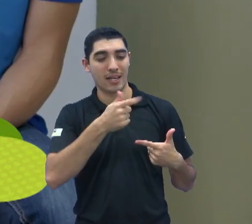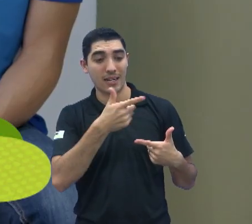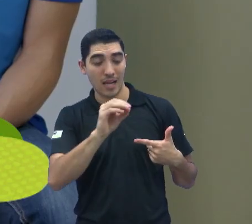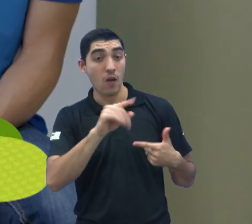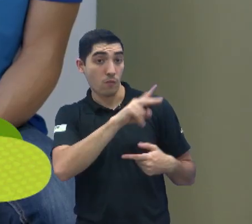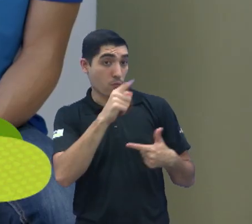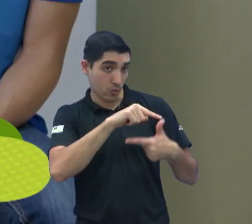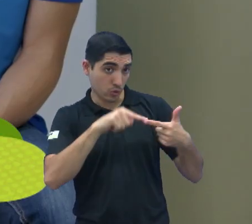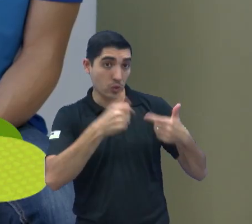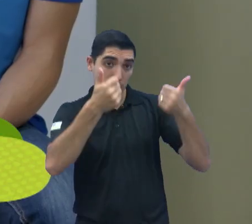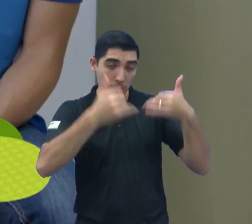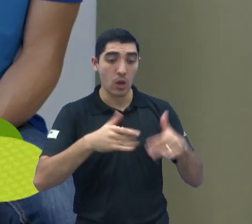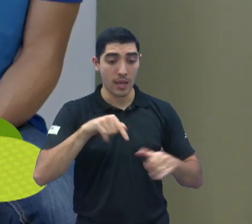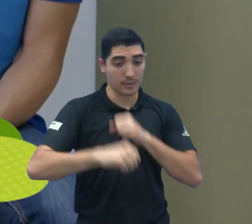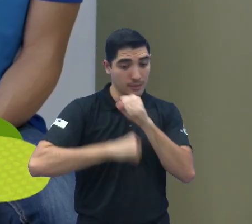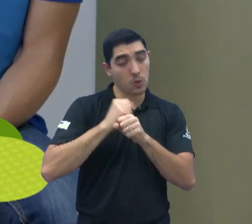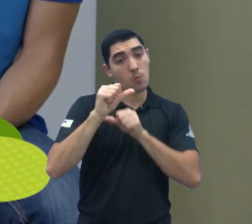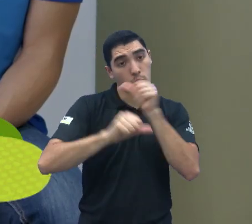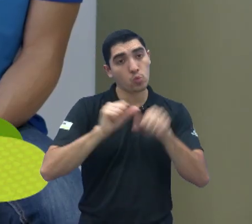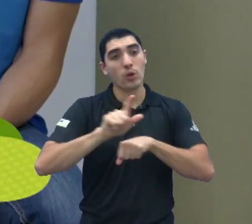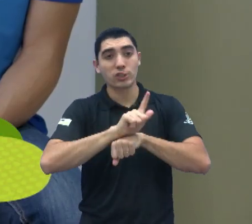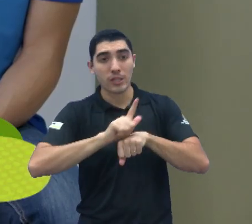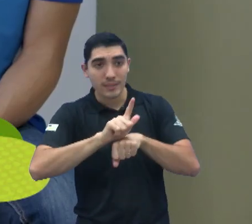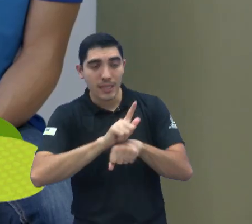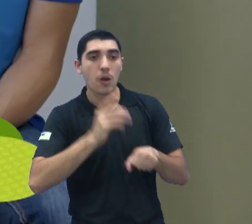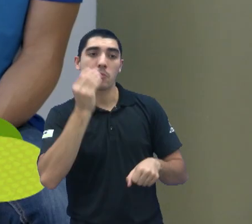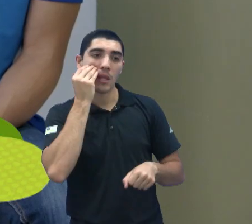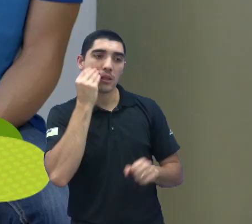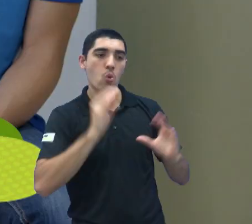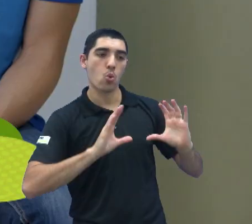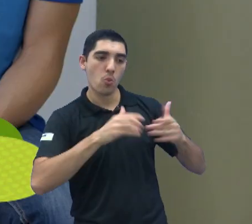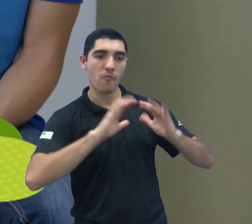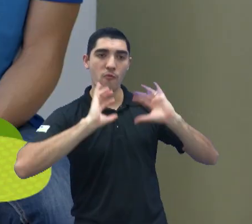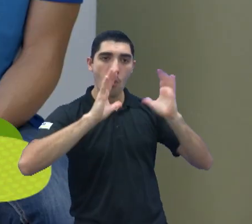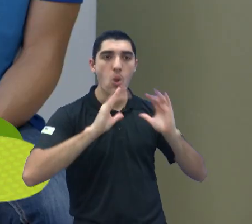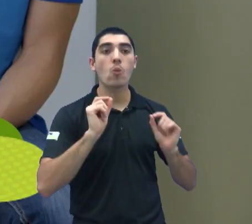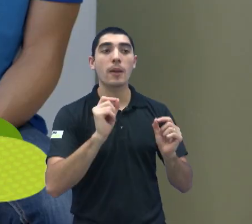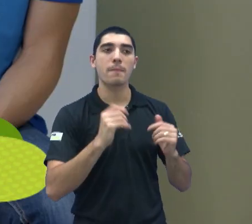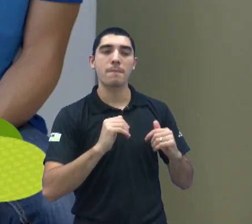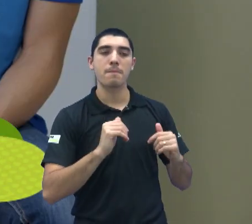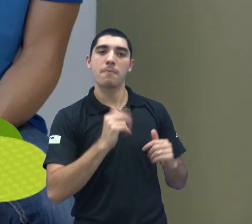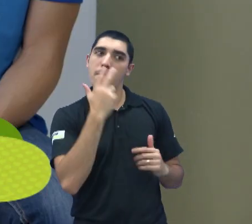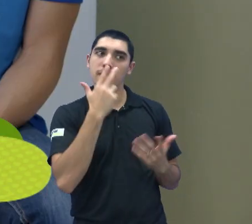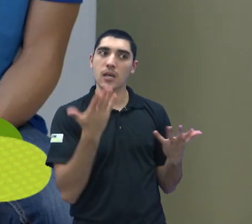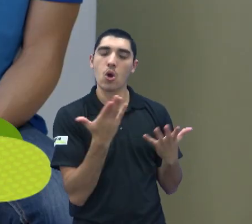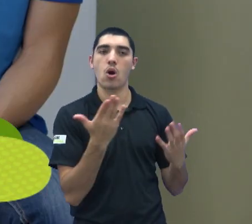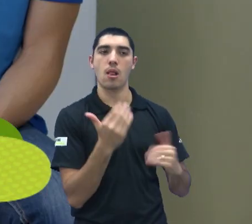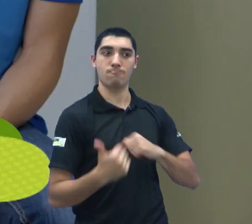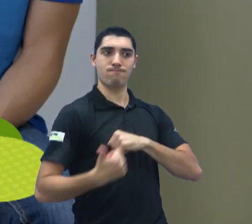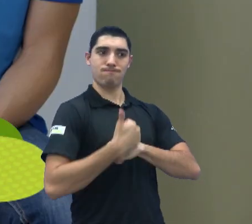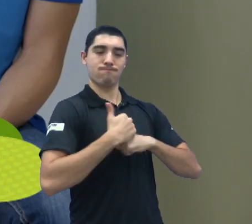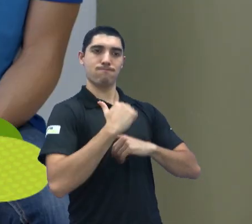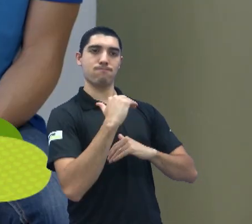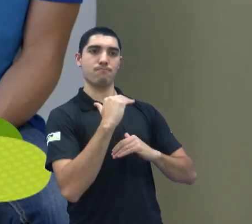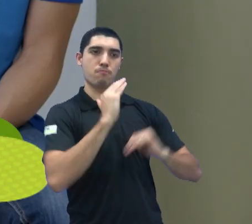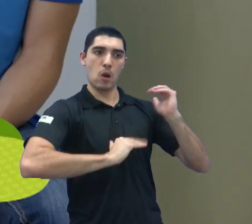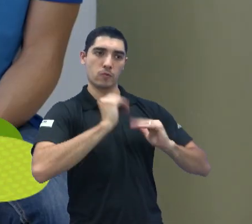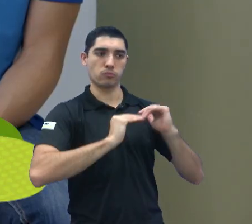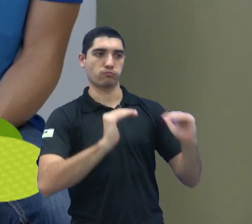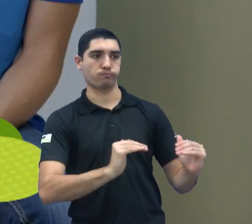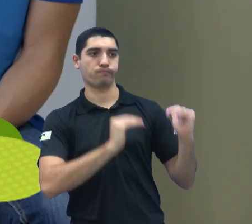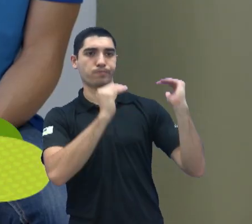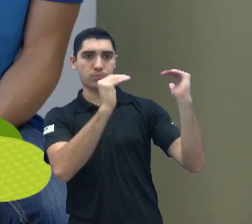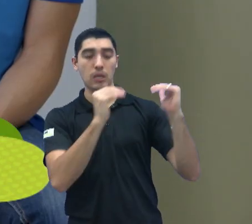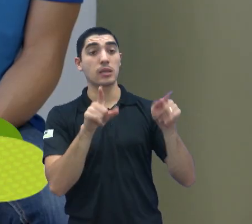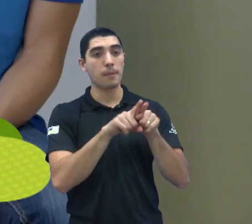de gestão, profissionalizar um pouco mais ali os processos, inclusive a expectativa também, né? De buscar playoffs, de buscar